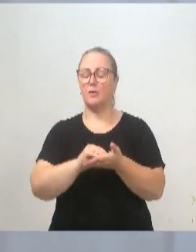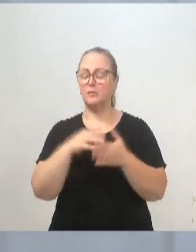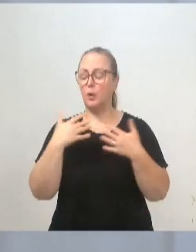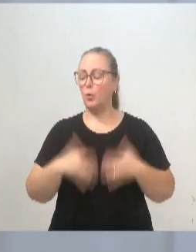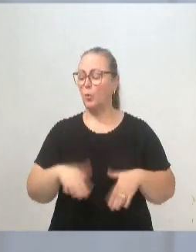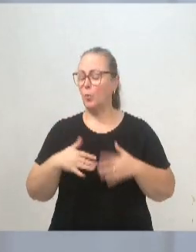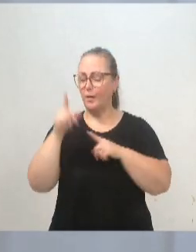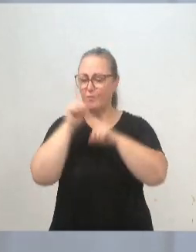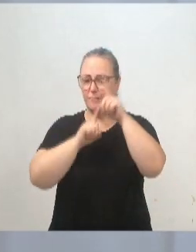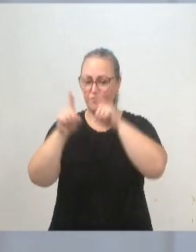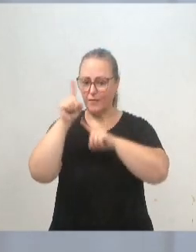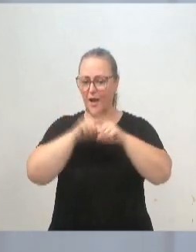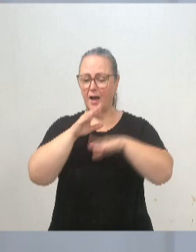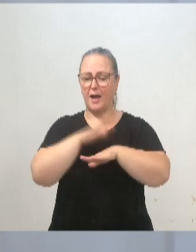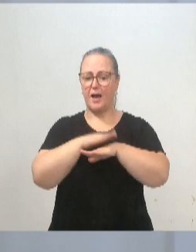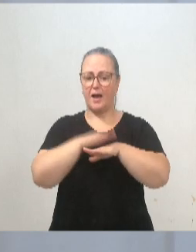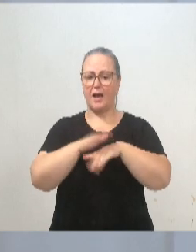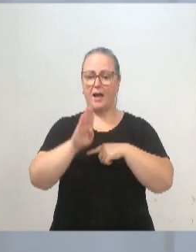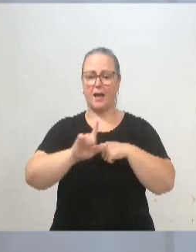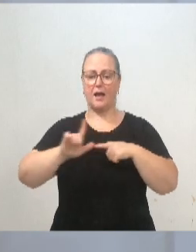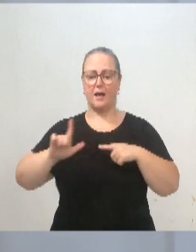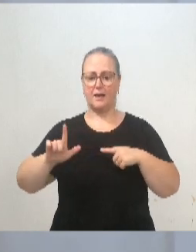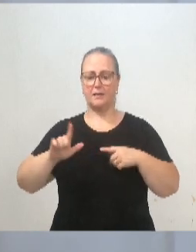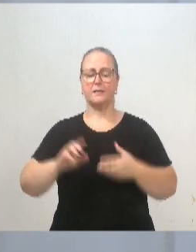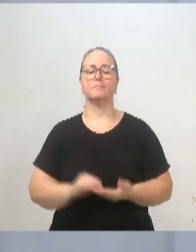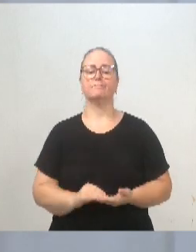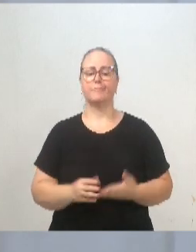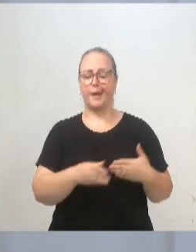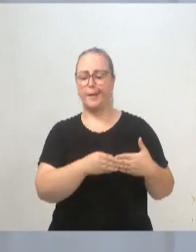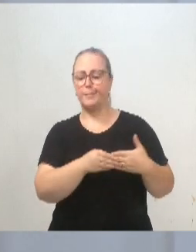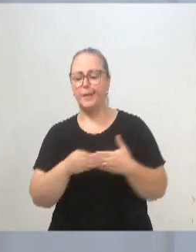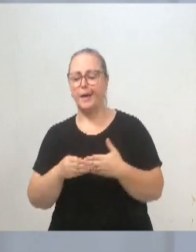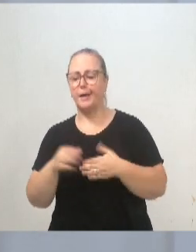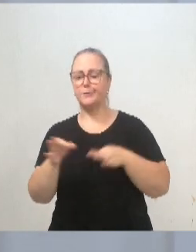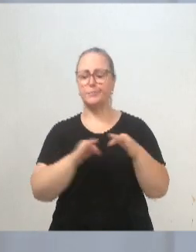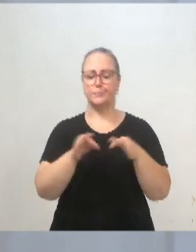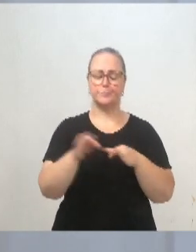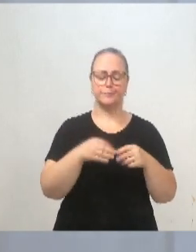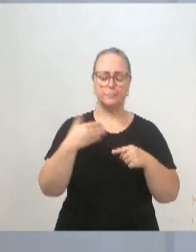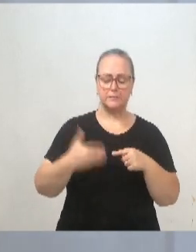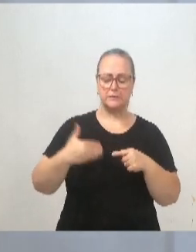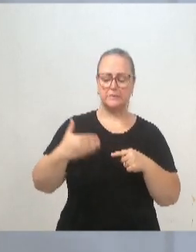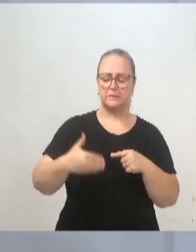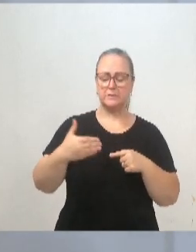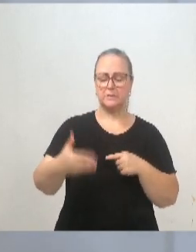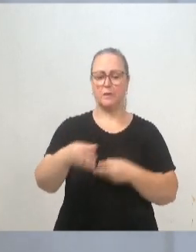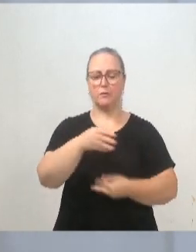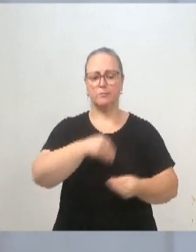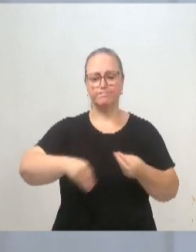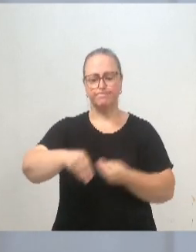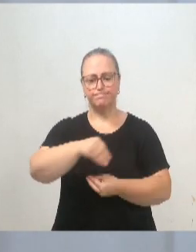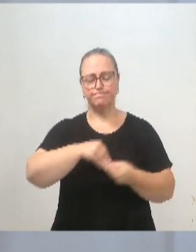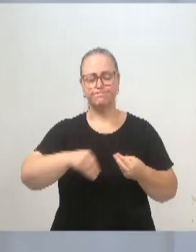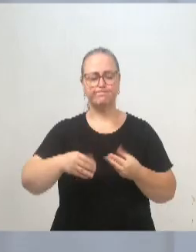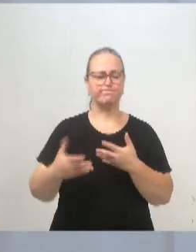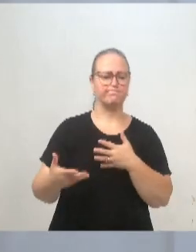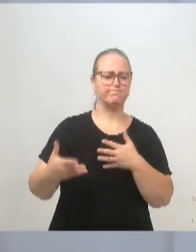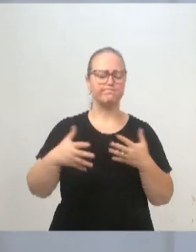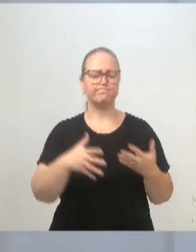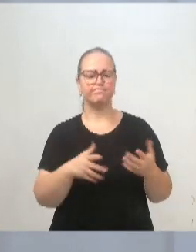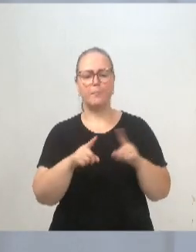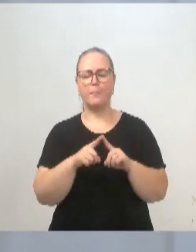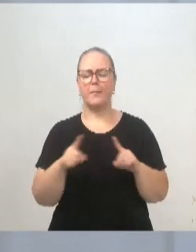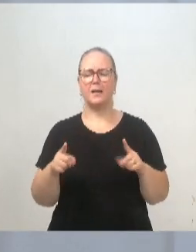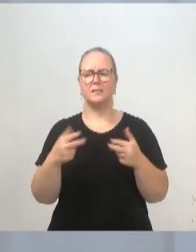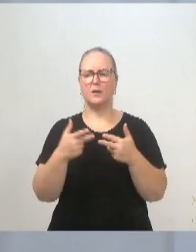tiveram que ser refeitos e reencaminhados, né, a prazos, a uma série de questões. Então se envolveu agora no assunto do déficit, uma